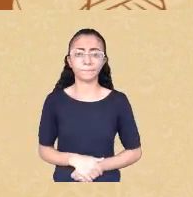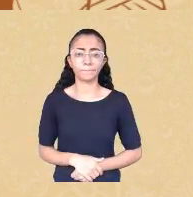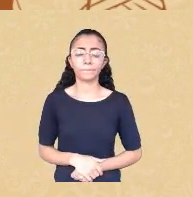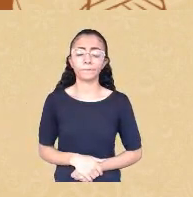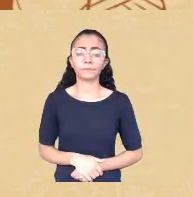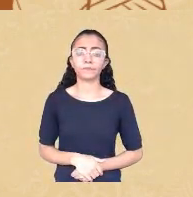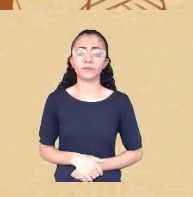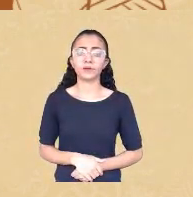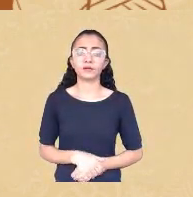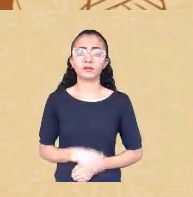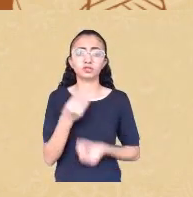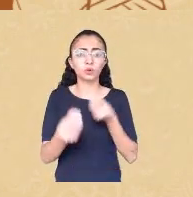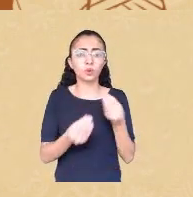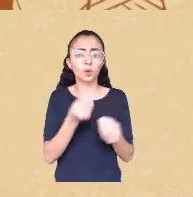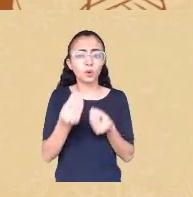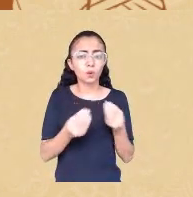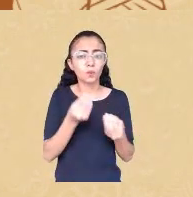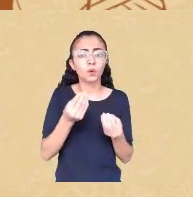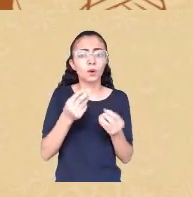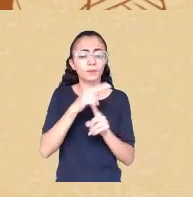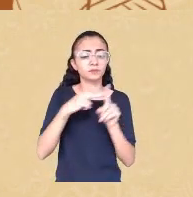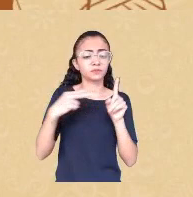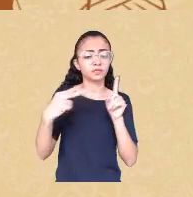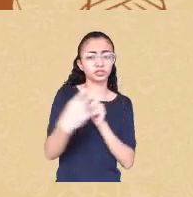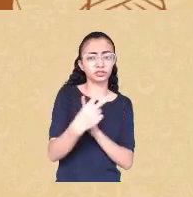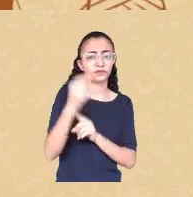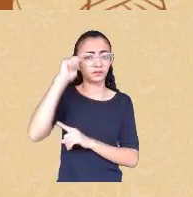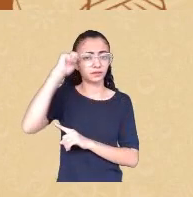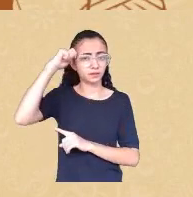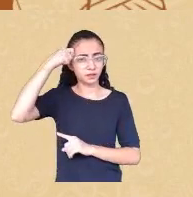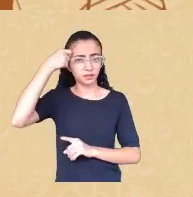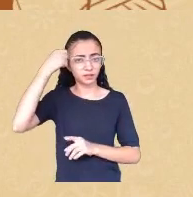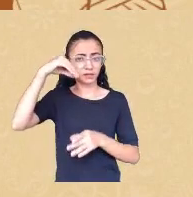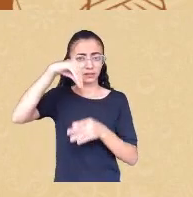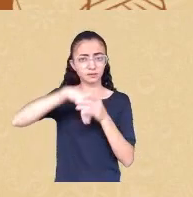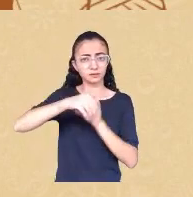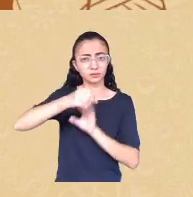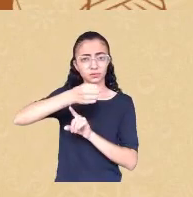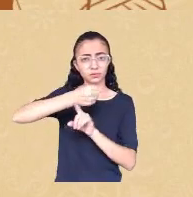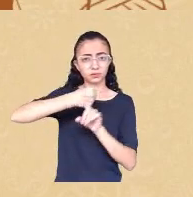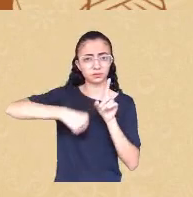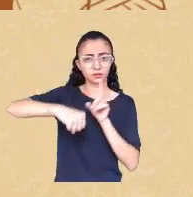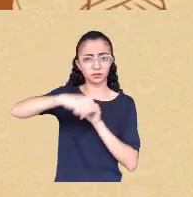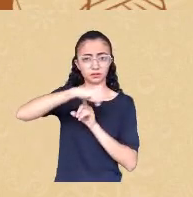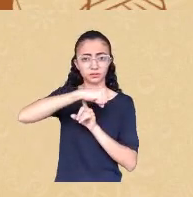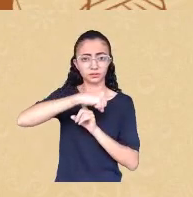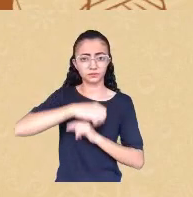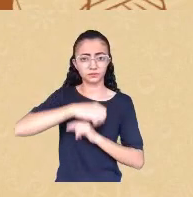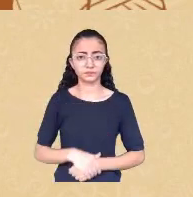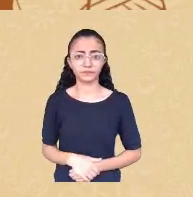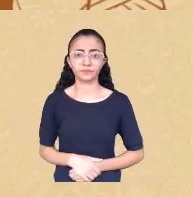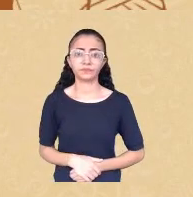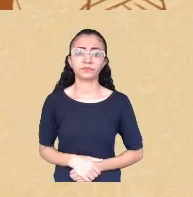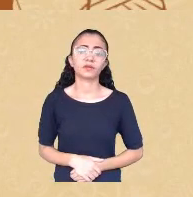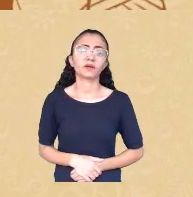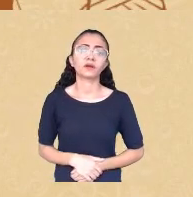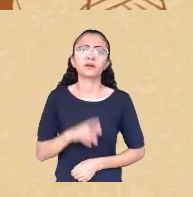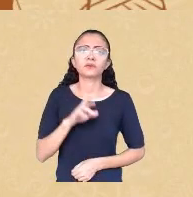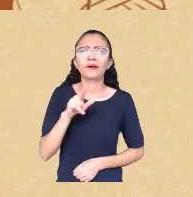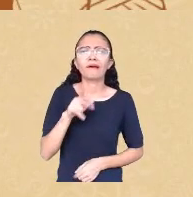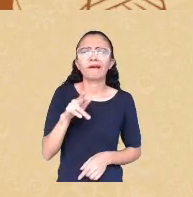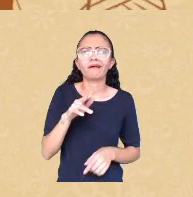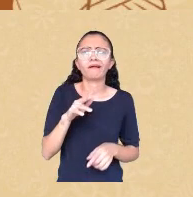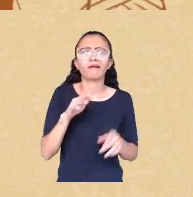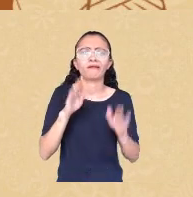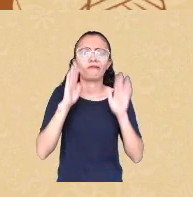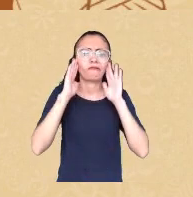Negra, na perspectiva social. Entendam que eu não estou usando um totem, um fetiche raça. Eu estou pensando a